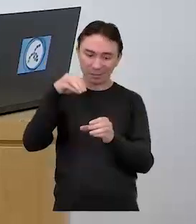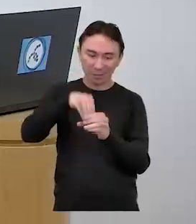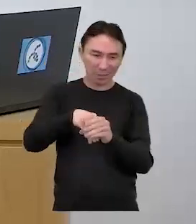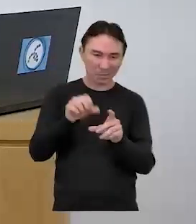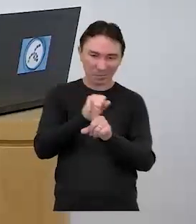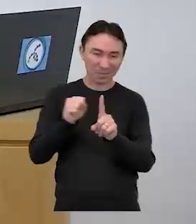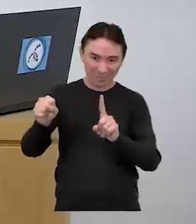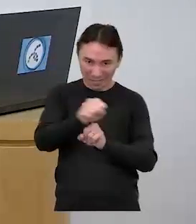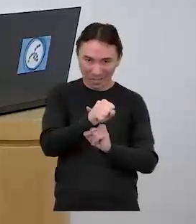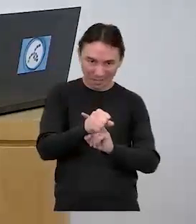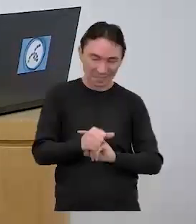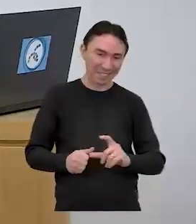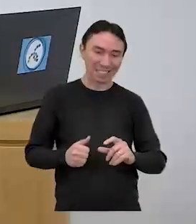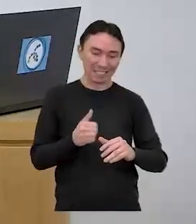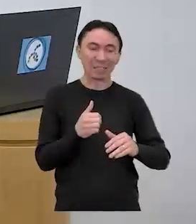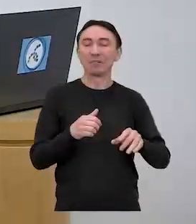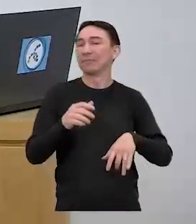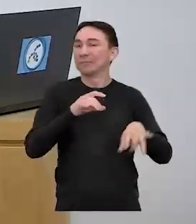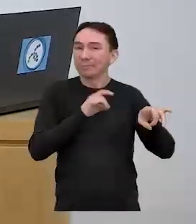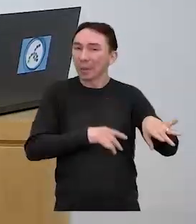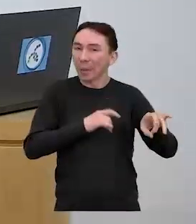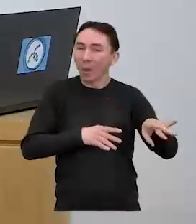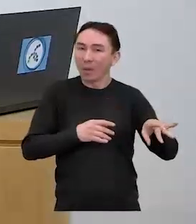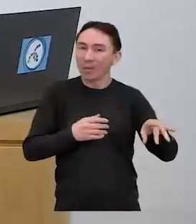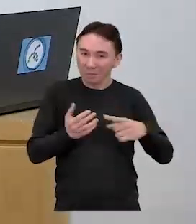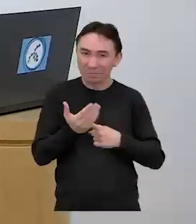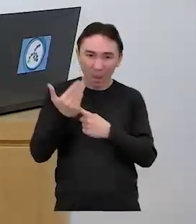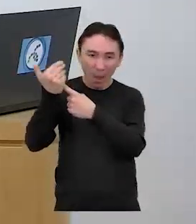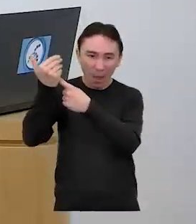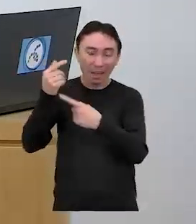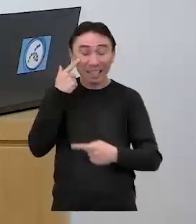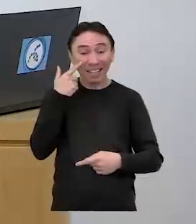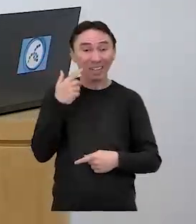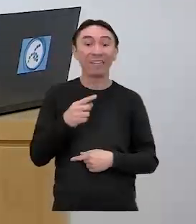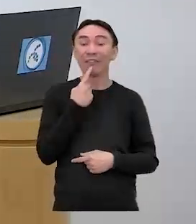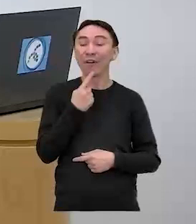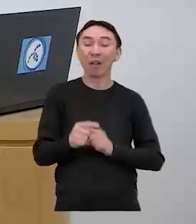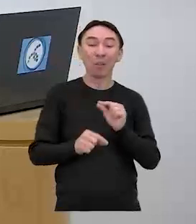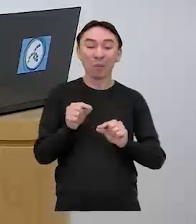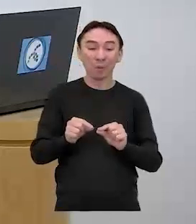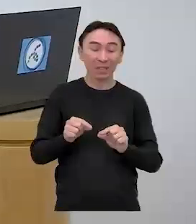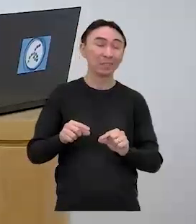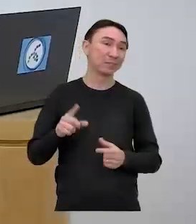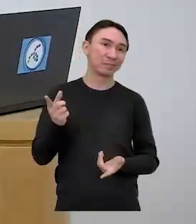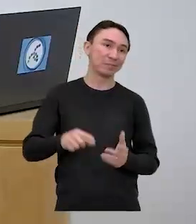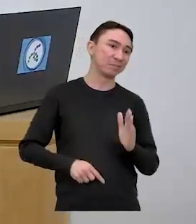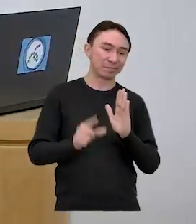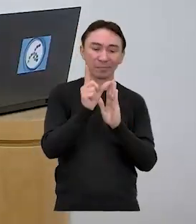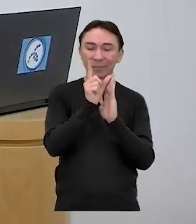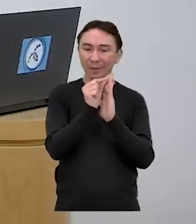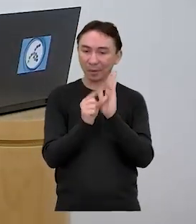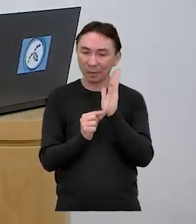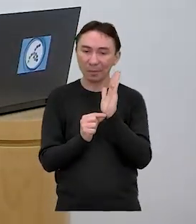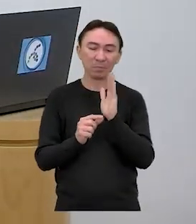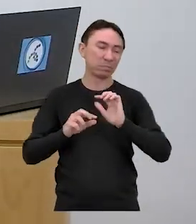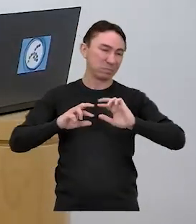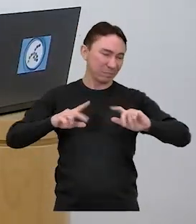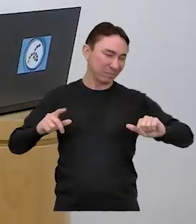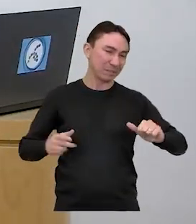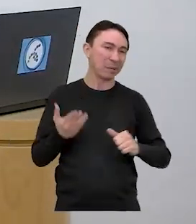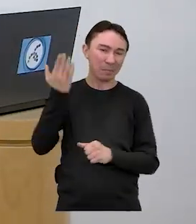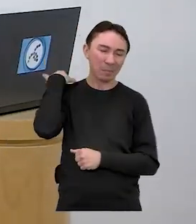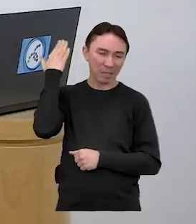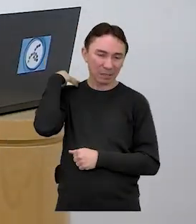vê aí em 3 características, né, 3 partes, né? Meio natural é aquele processo que o ser humano, né, utilizava lá